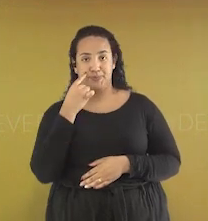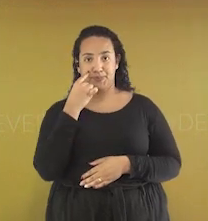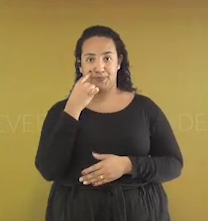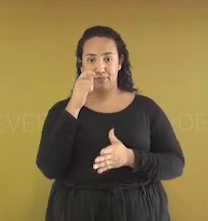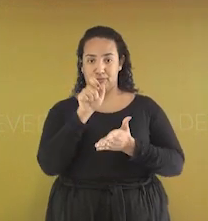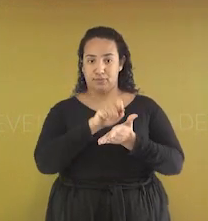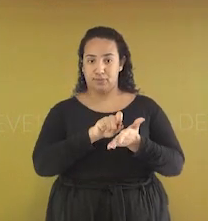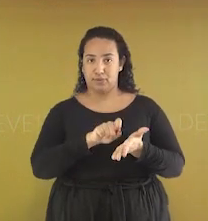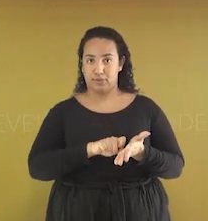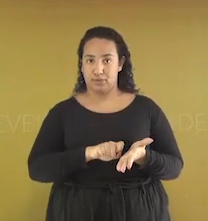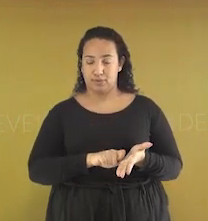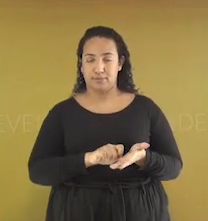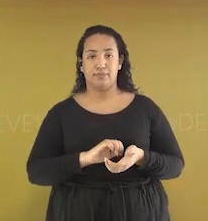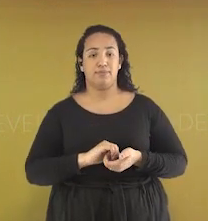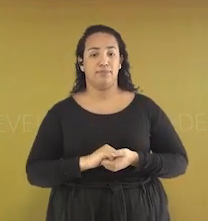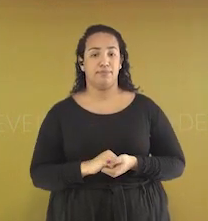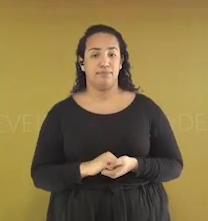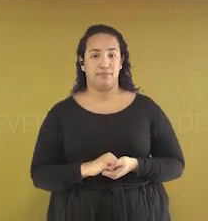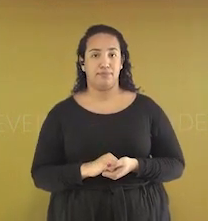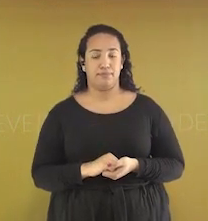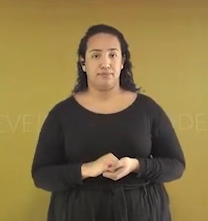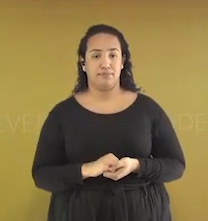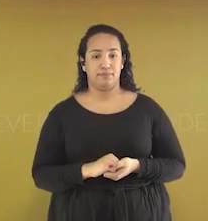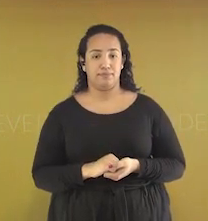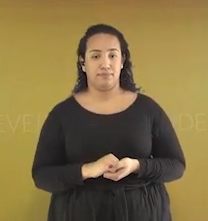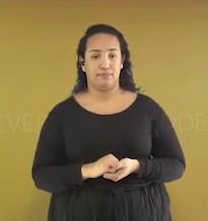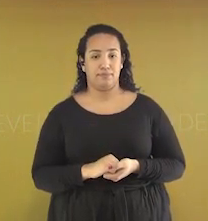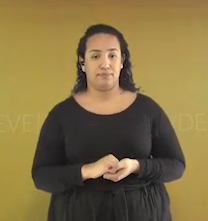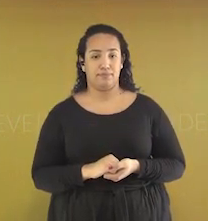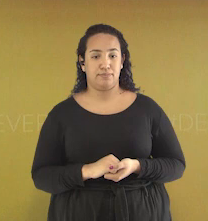inteira, 17,